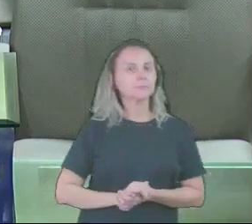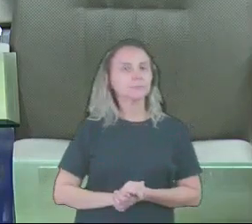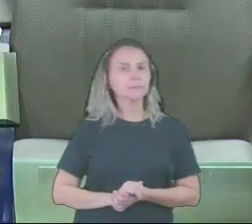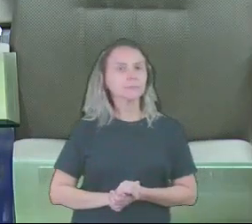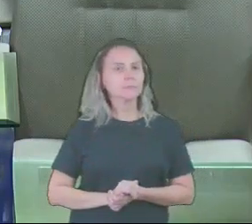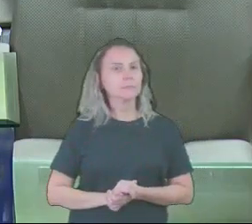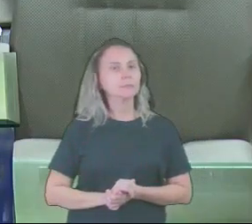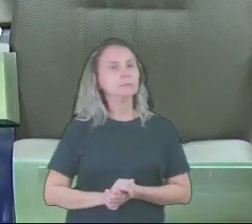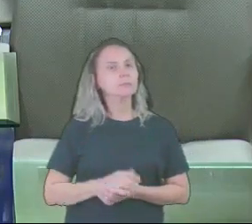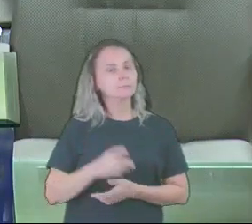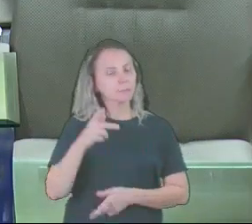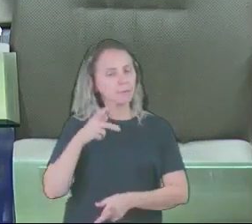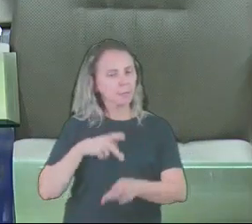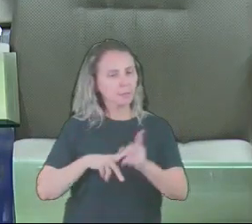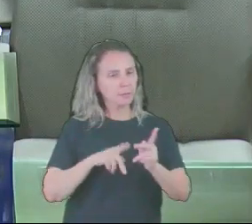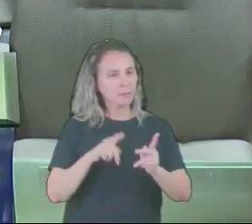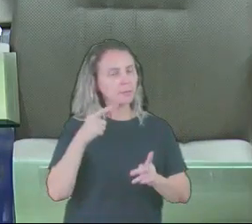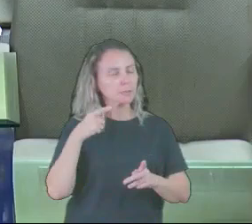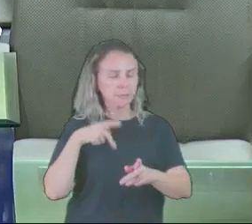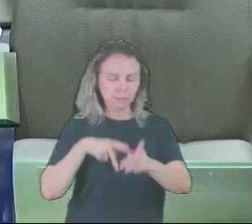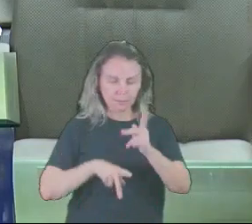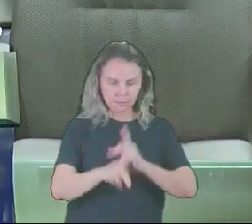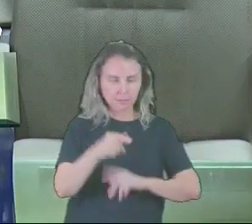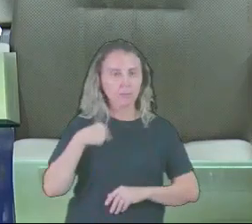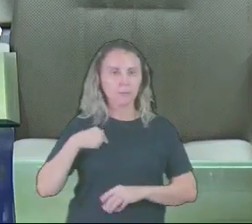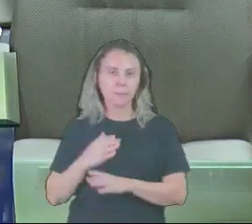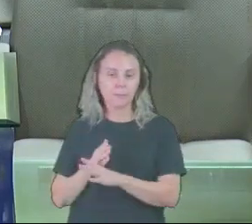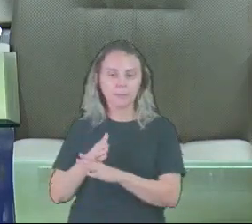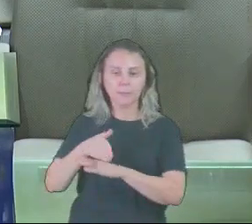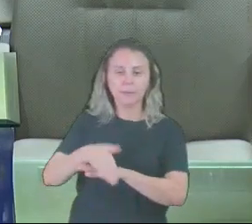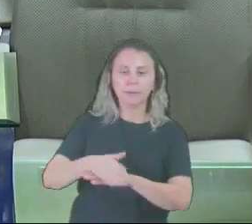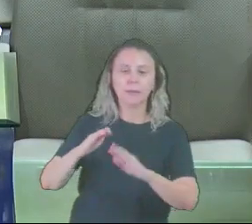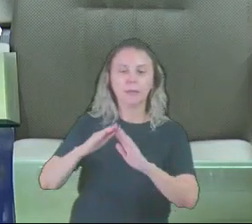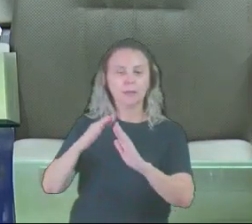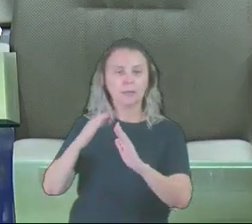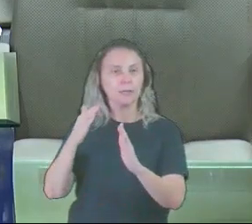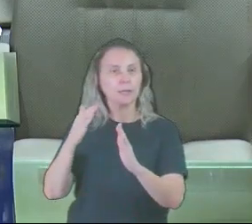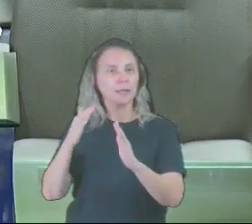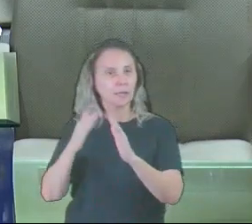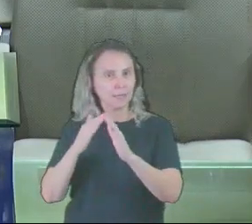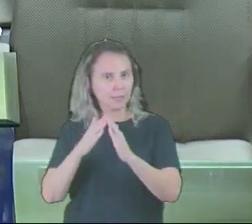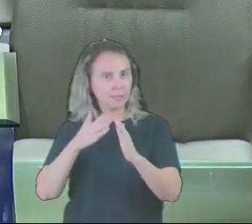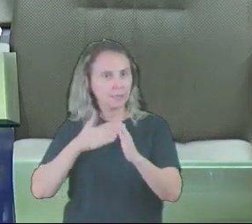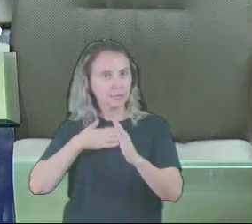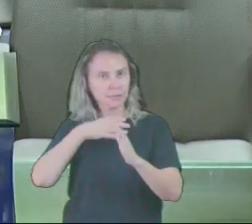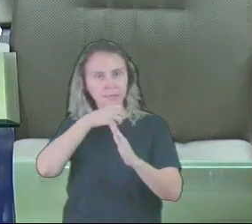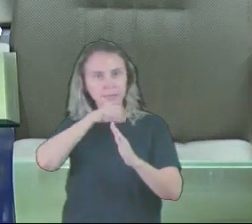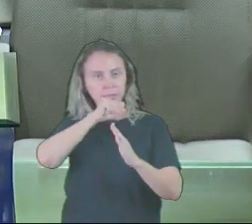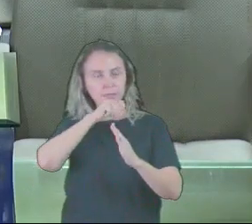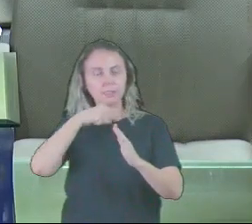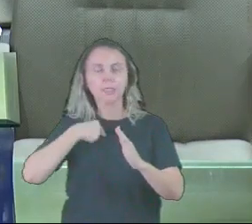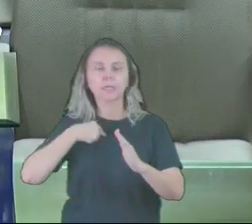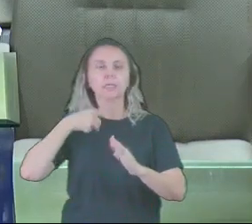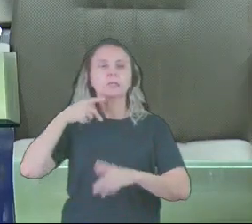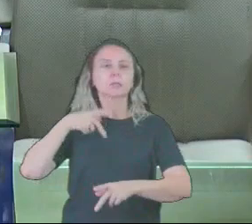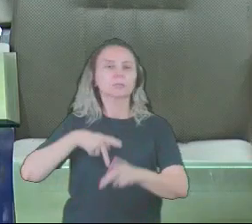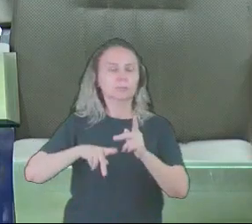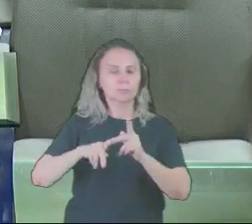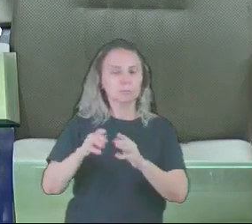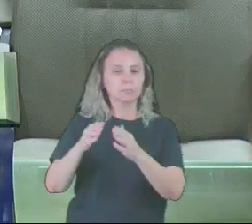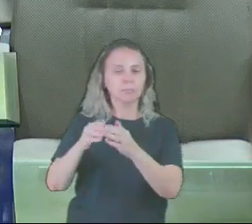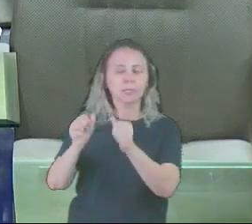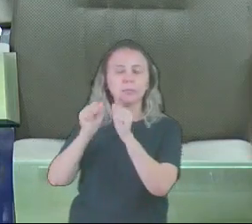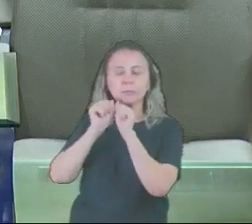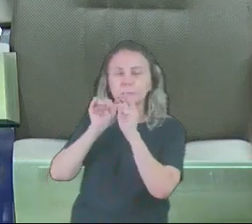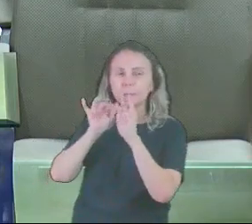em todas as vezes que eu vou na casa de meu pai e eu nunca esqueci de pedir a benção meu pai nunca nunca